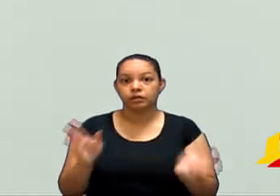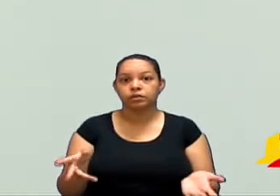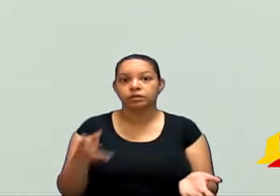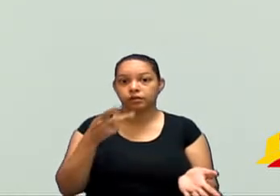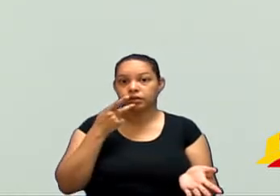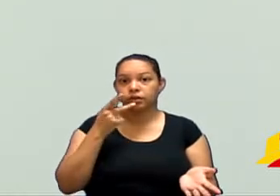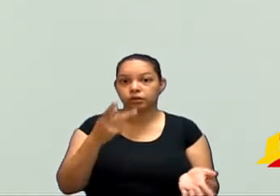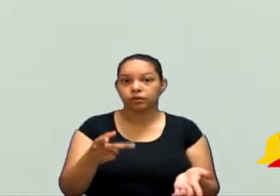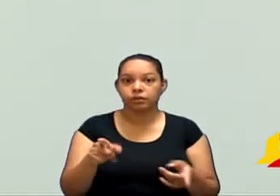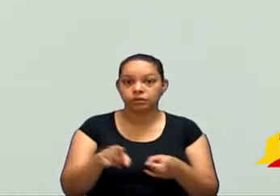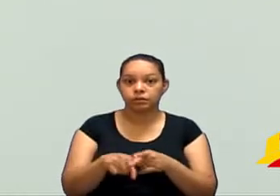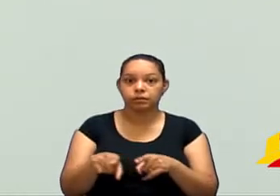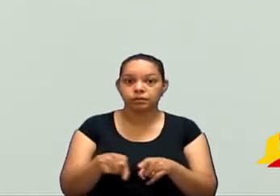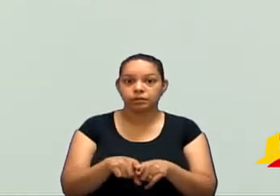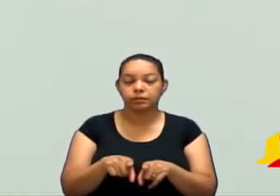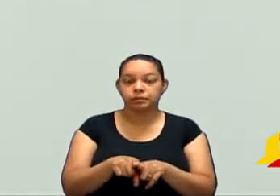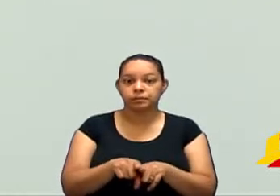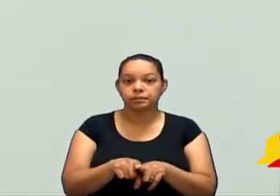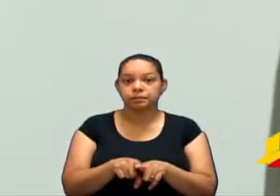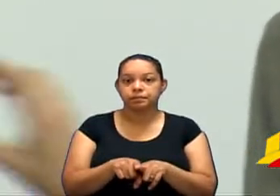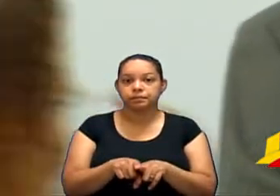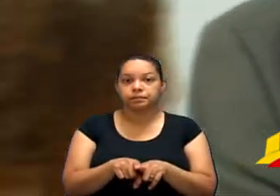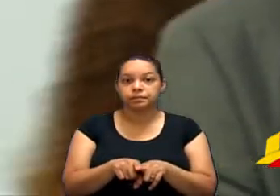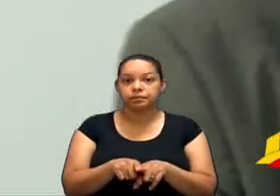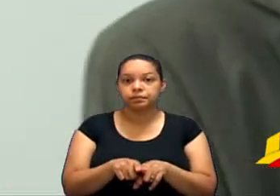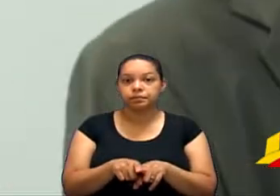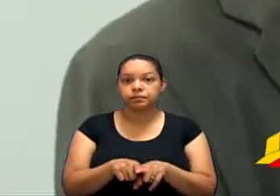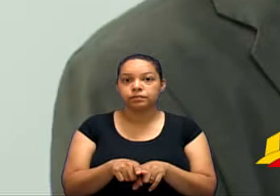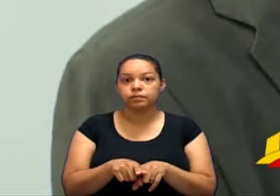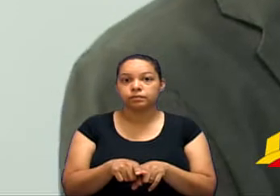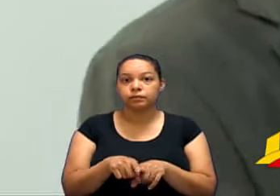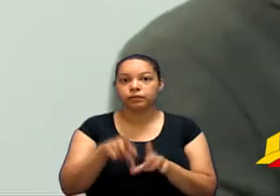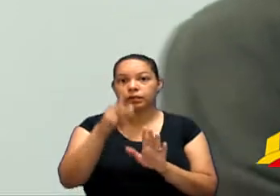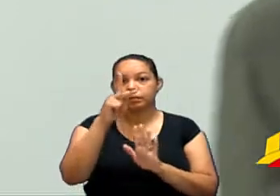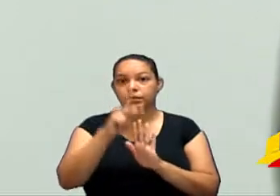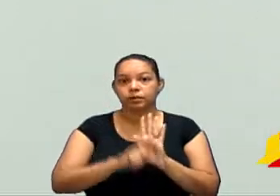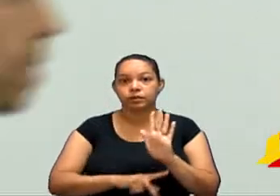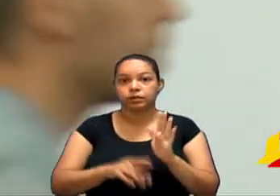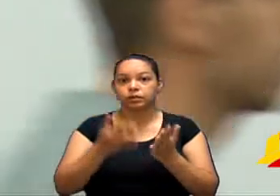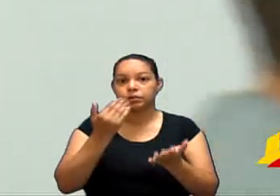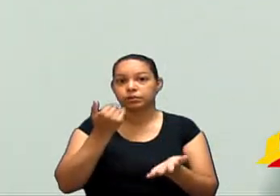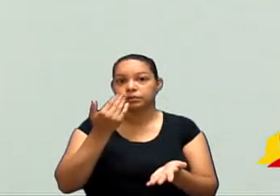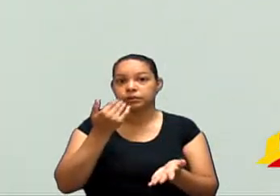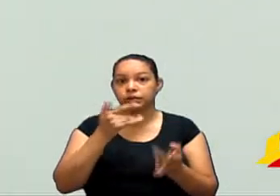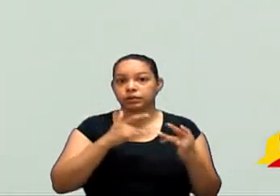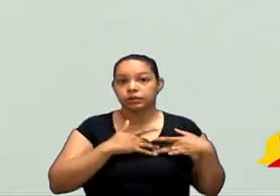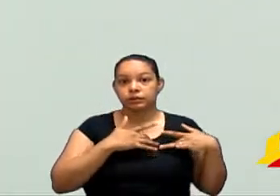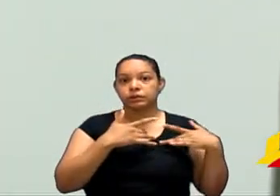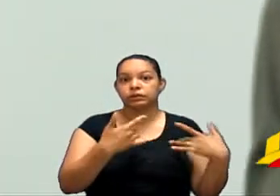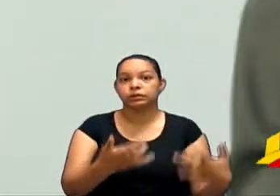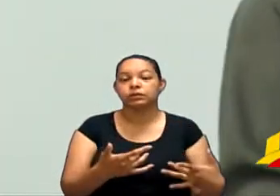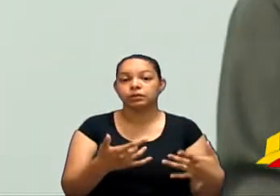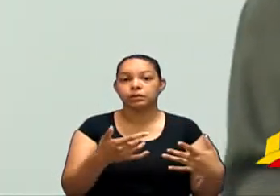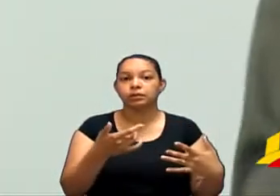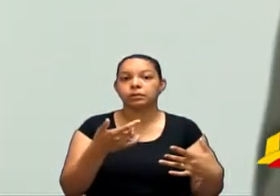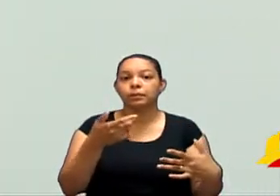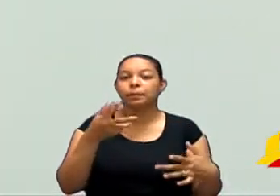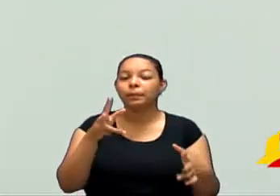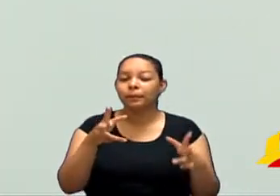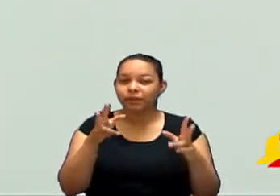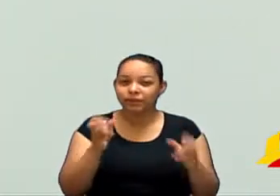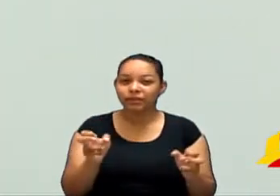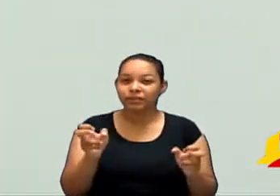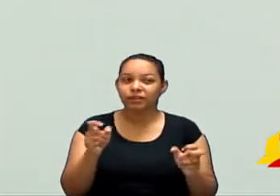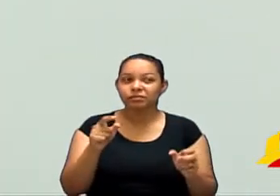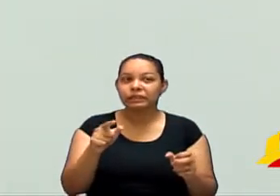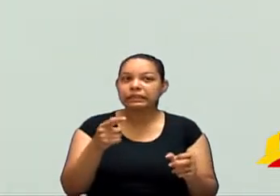questionei sobre isso também onde fará o uso da área para realizar projetos de alimentação social que por que que eu tô falando isso percebam né que tem